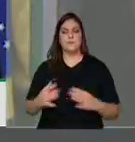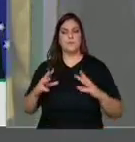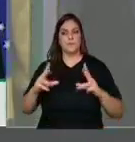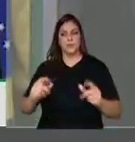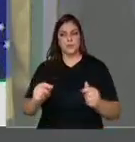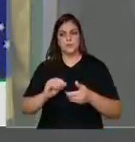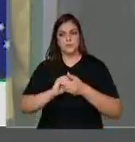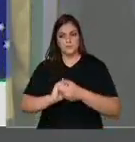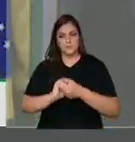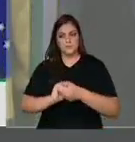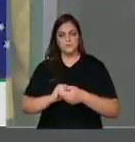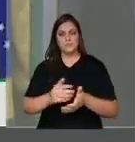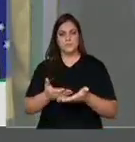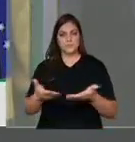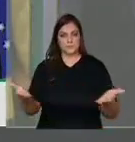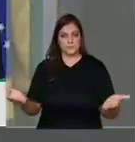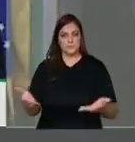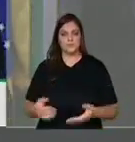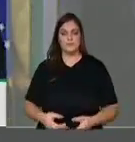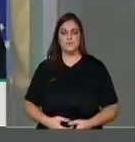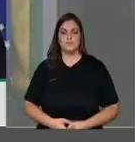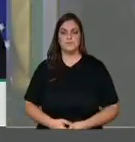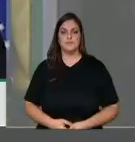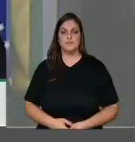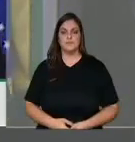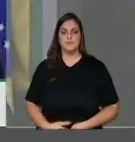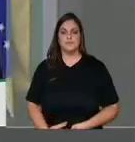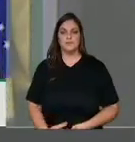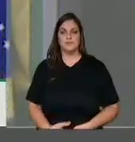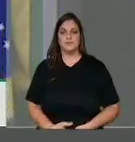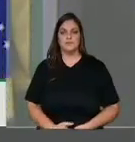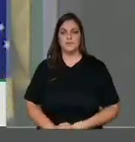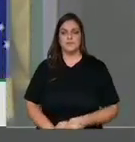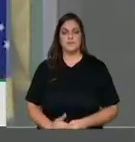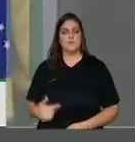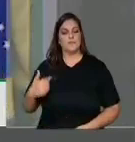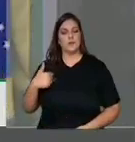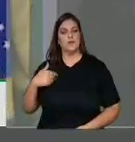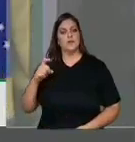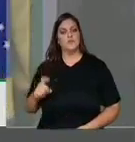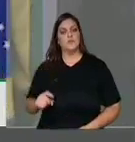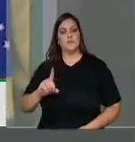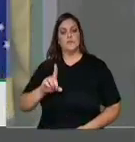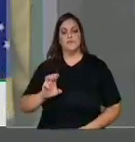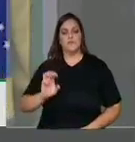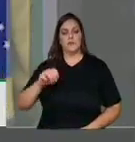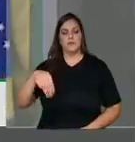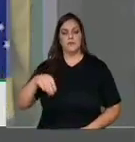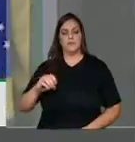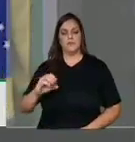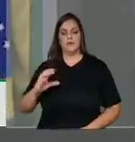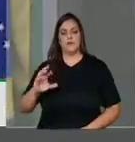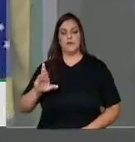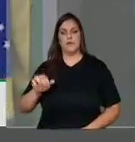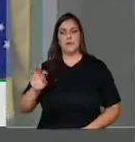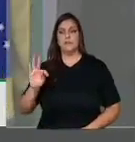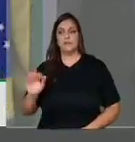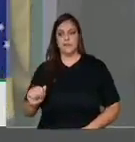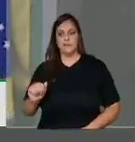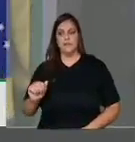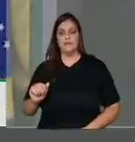senhoras e senhores presentes nessa sessão, vim aqui como um democrata falar de Karl